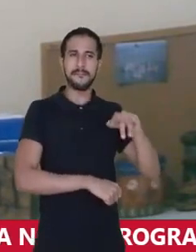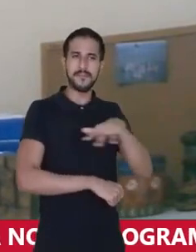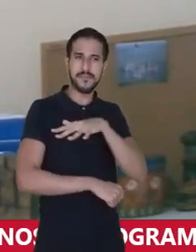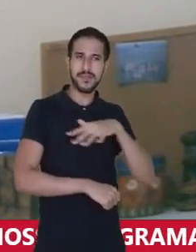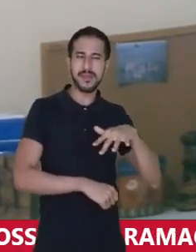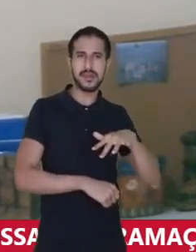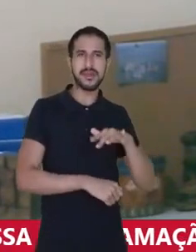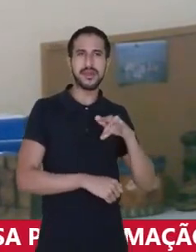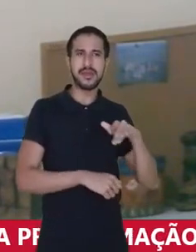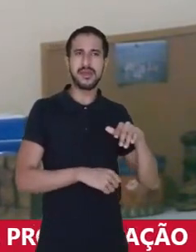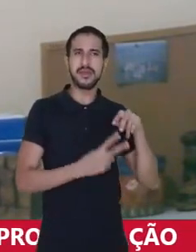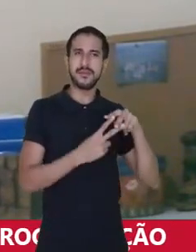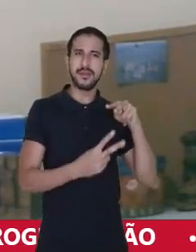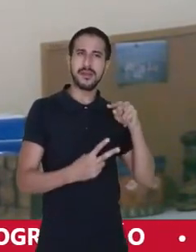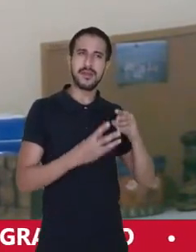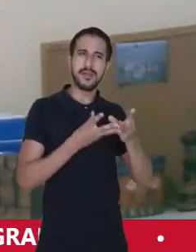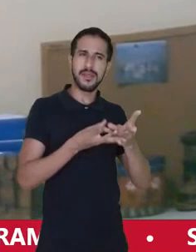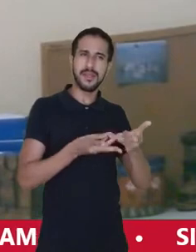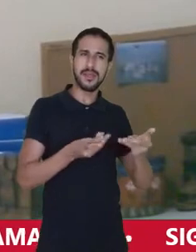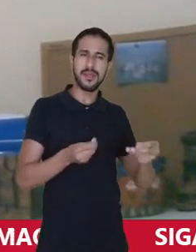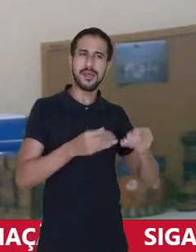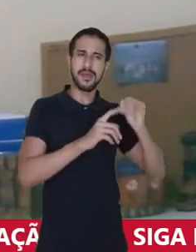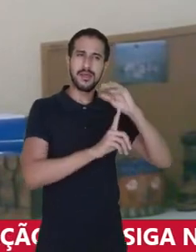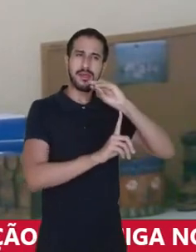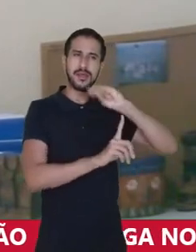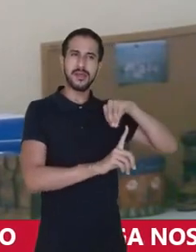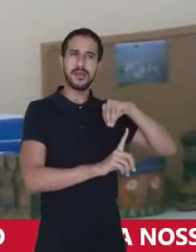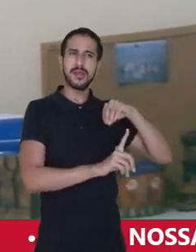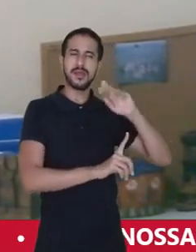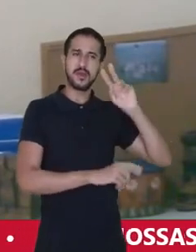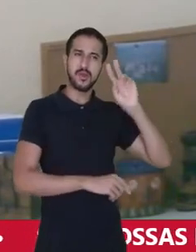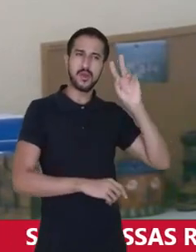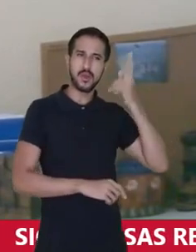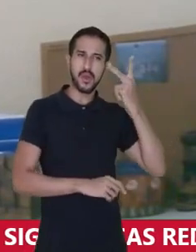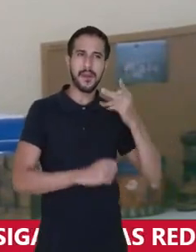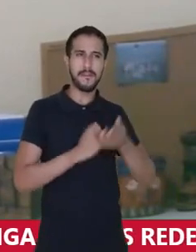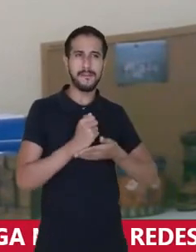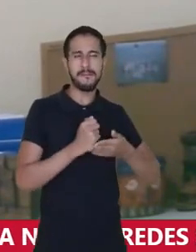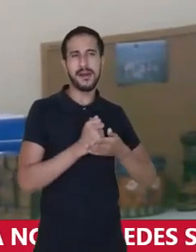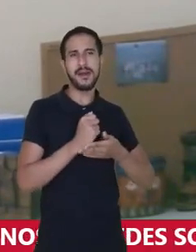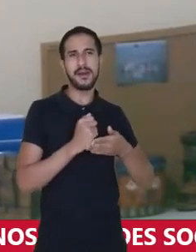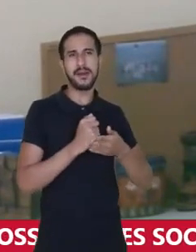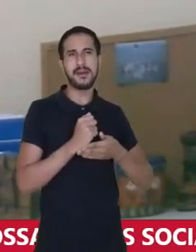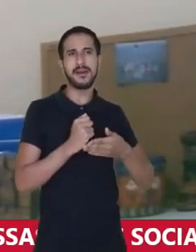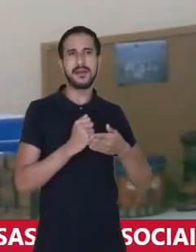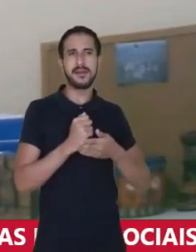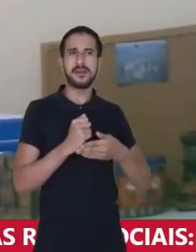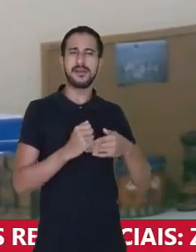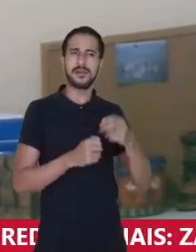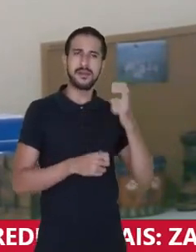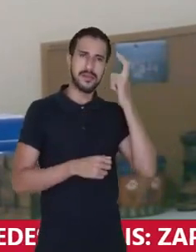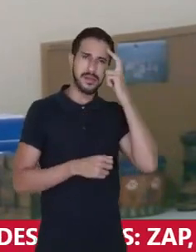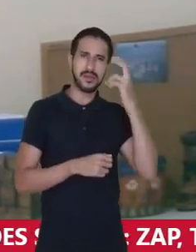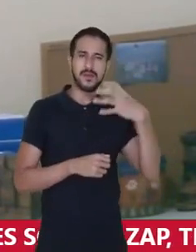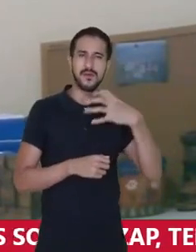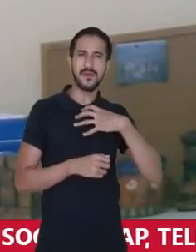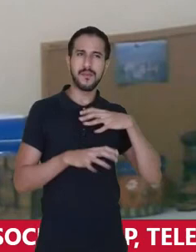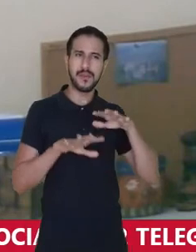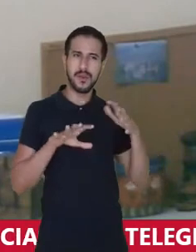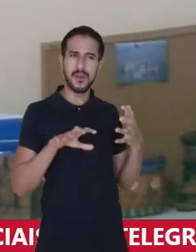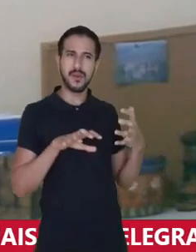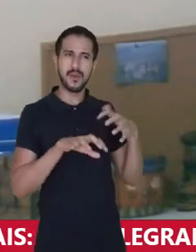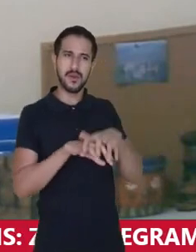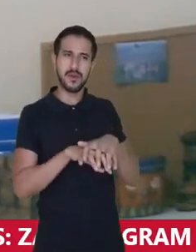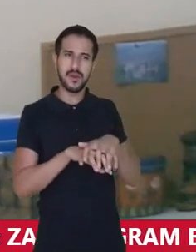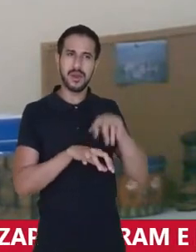da desqualificação histórica de matrizes culturais. E aí a gente identifica isso desde o processo de colonização,